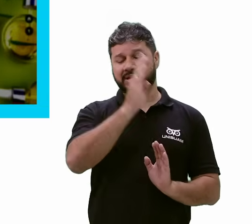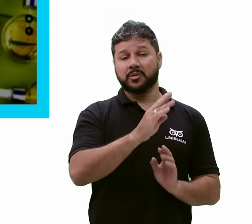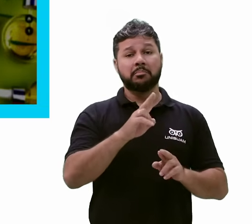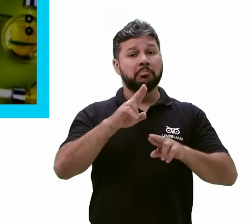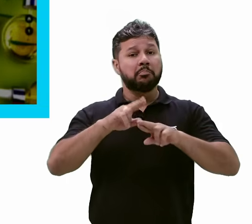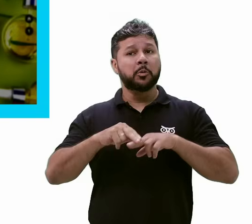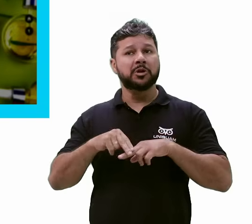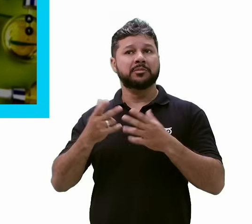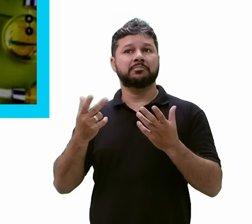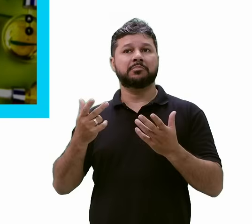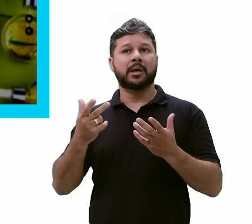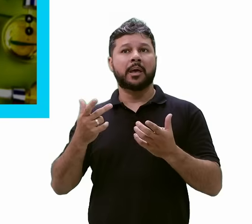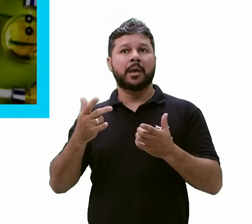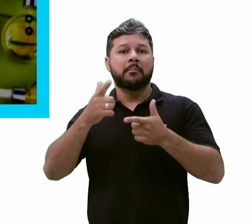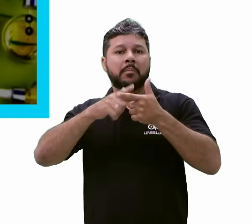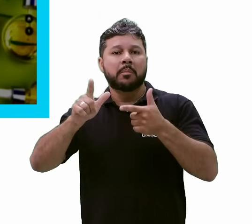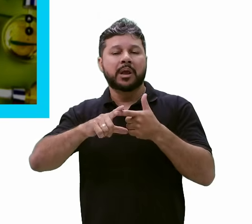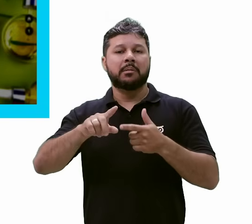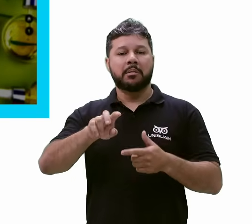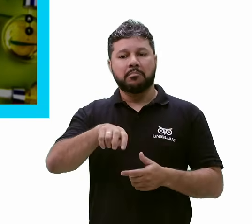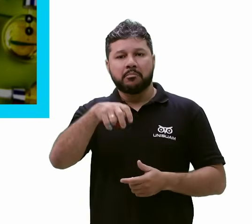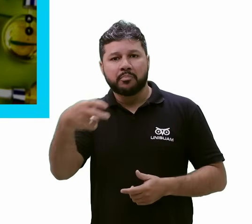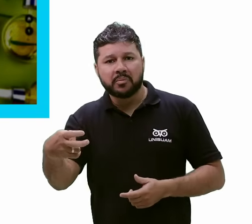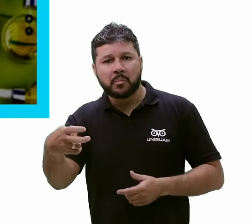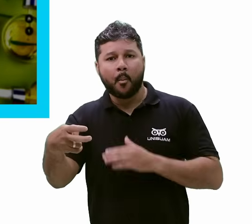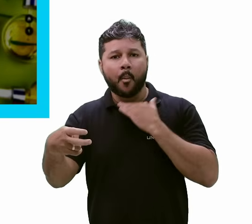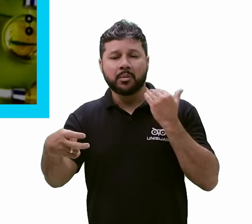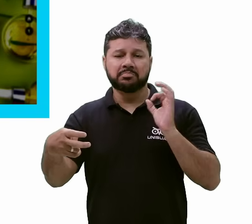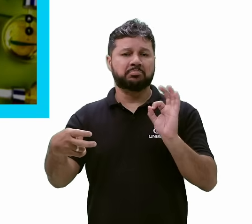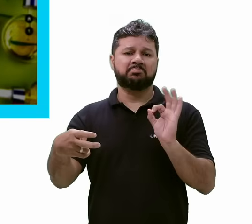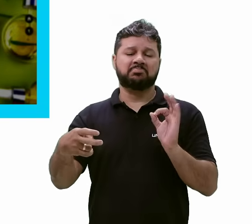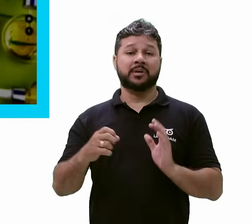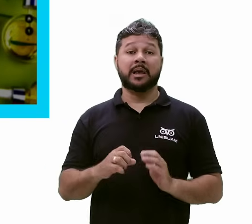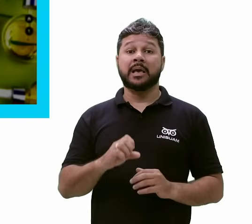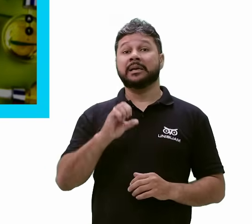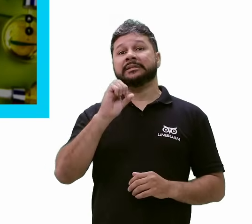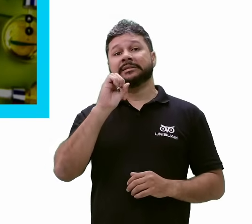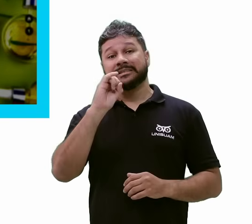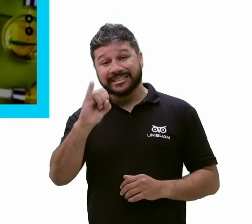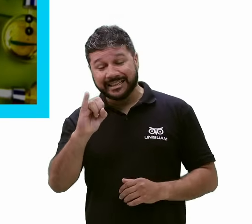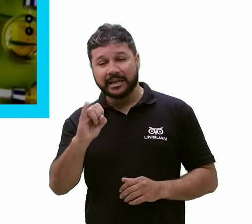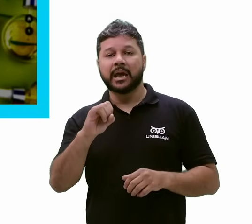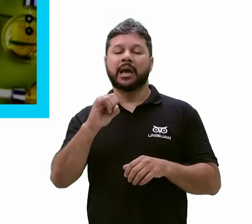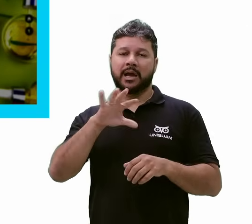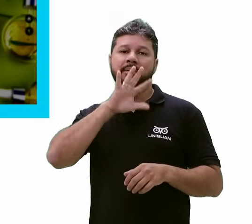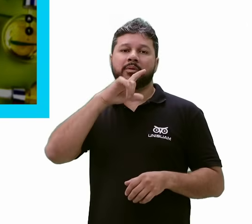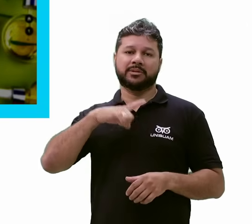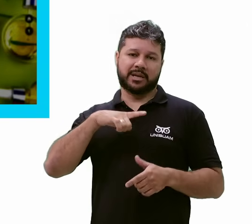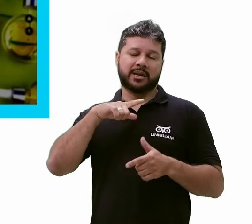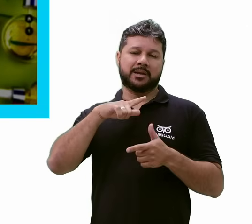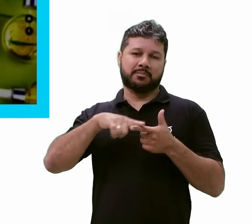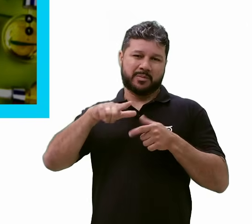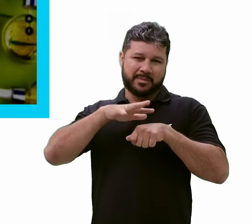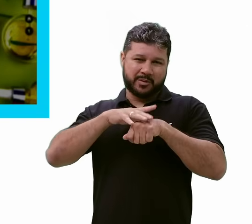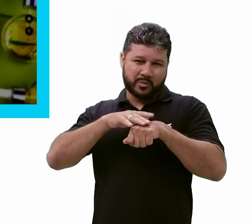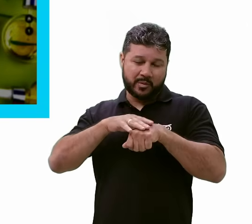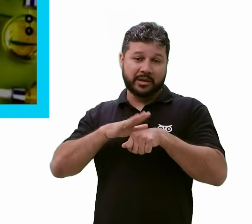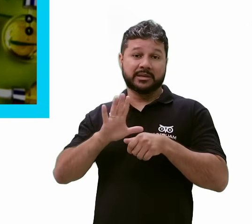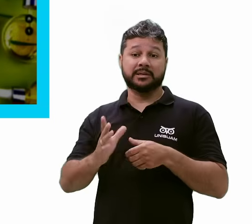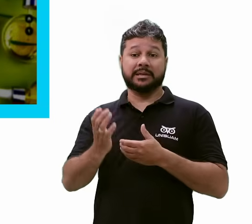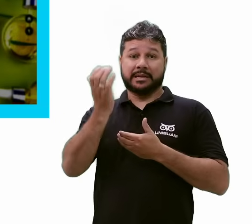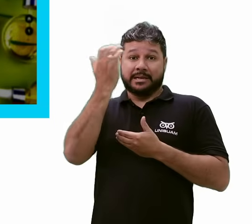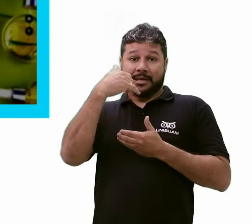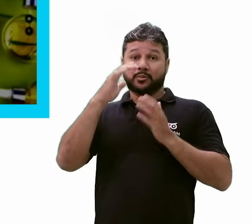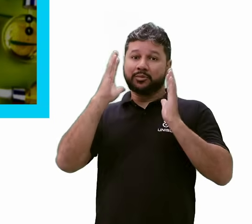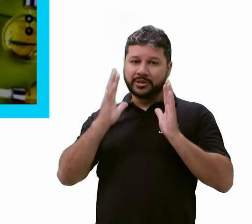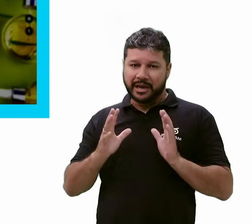isso que ela não vai causar esse tipo de morte, tá? A menos que esse animal tenha uma doença